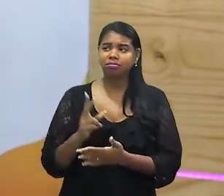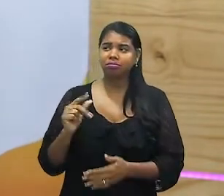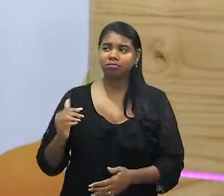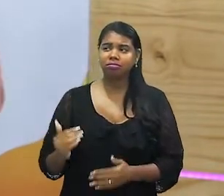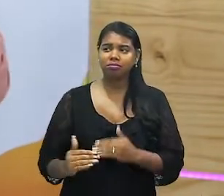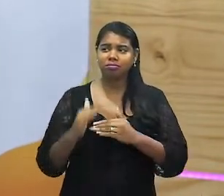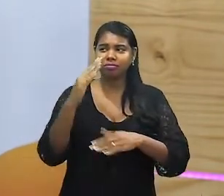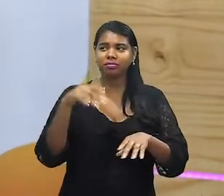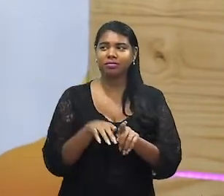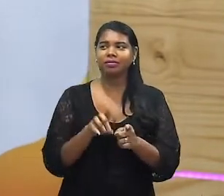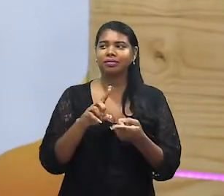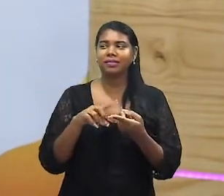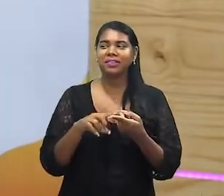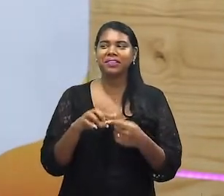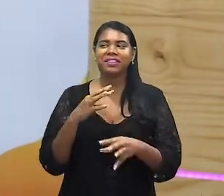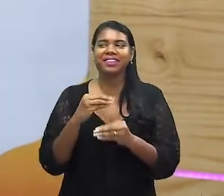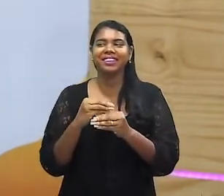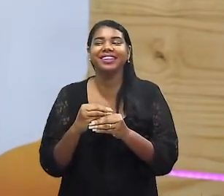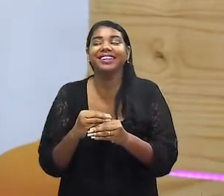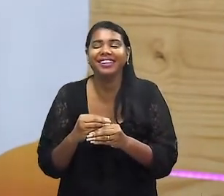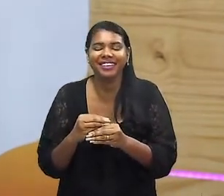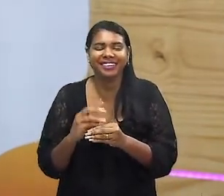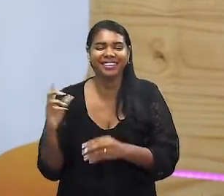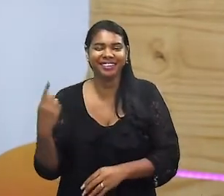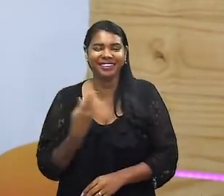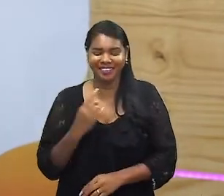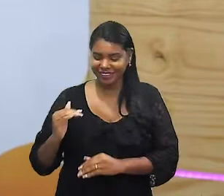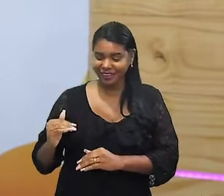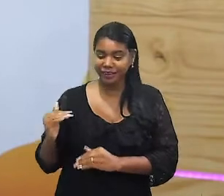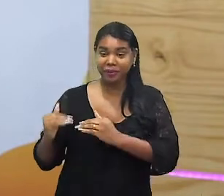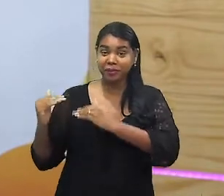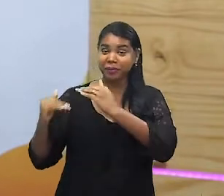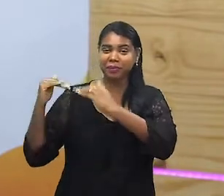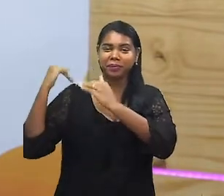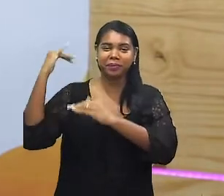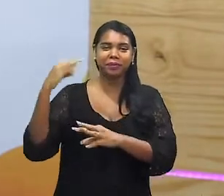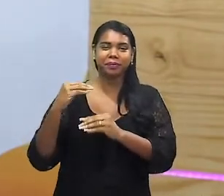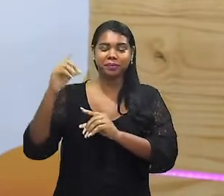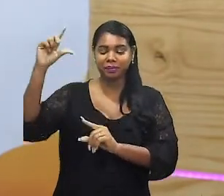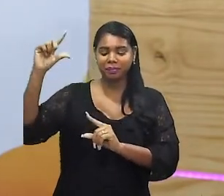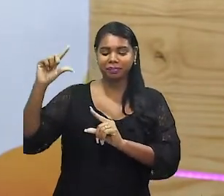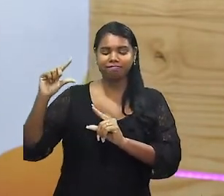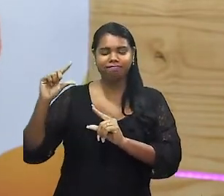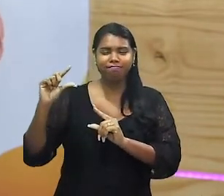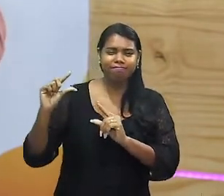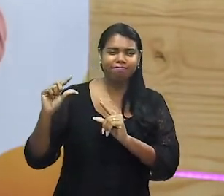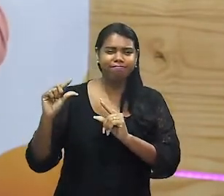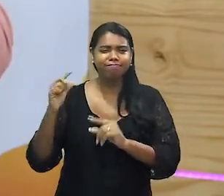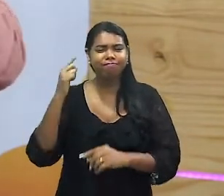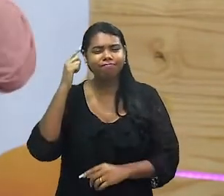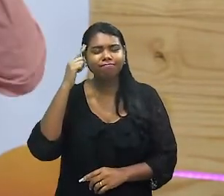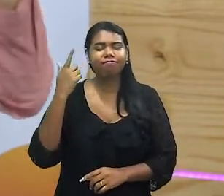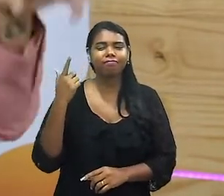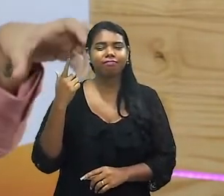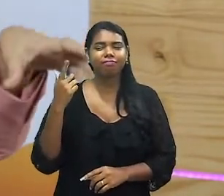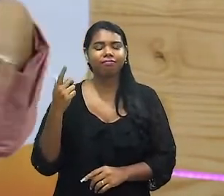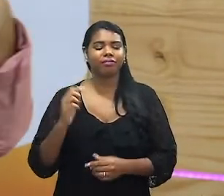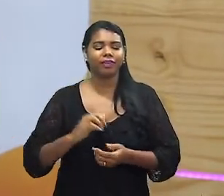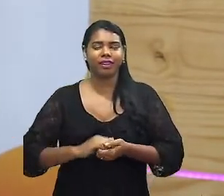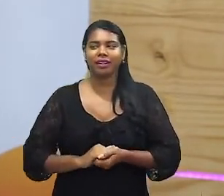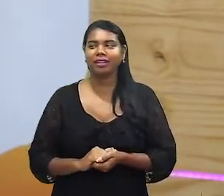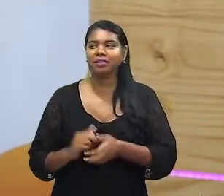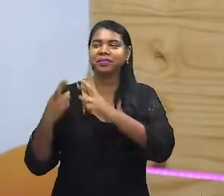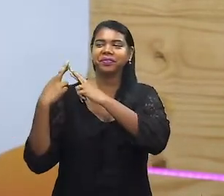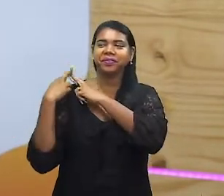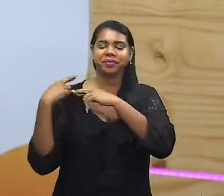tempo. Quanto mais a gente vai crescendo, menos a gente vai ficando heterônomo, vai